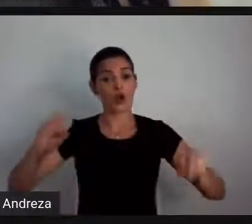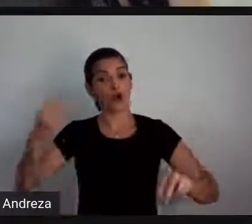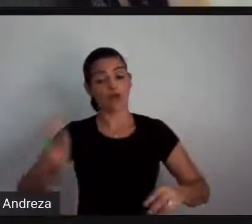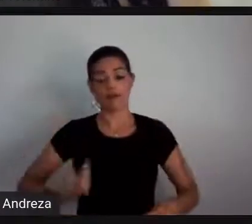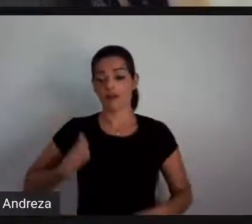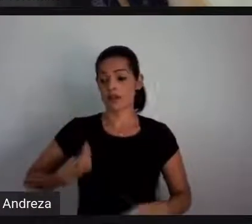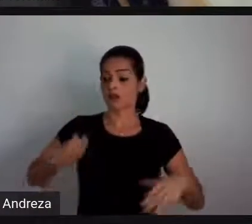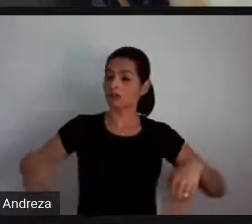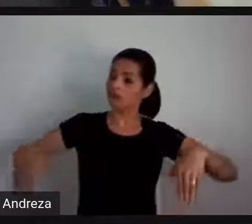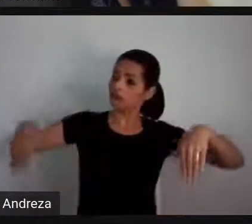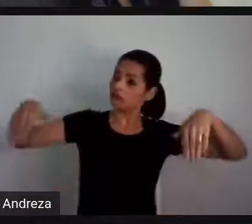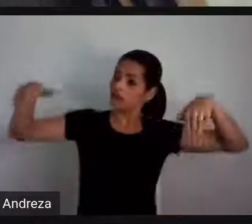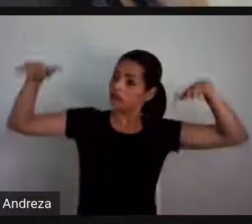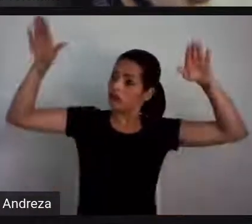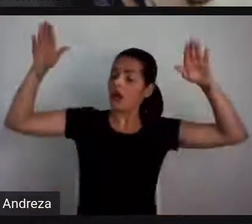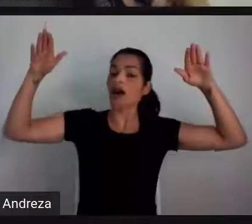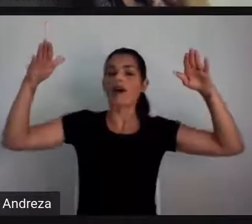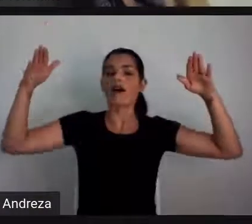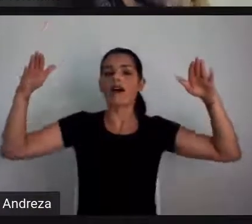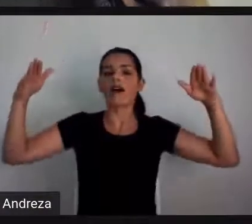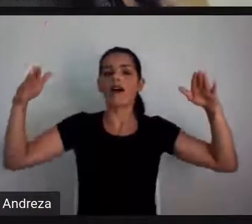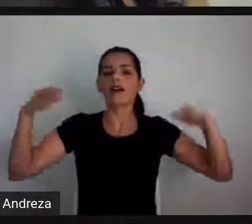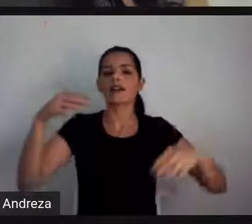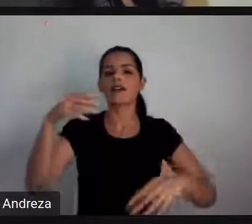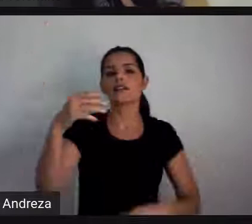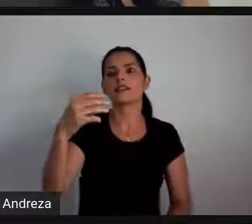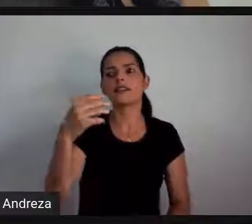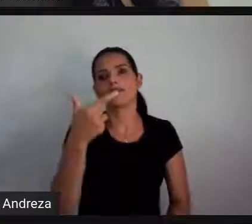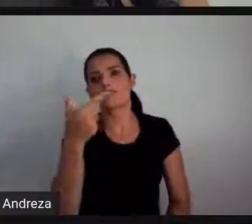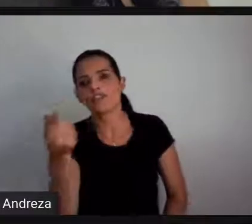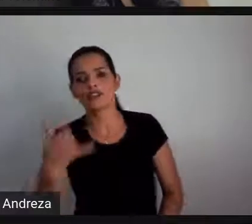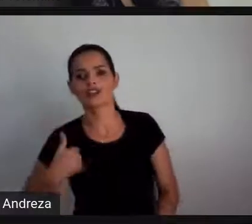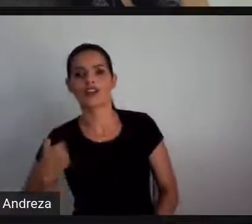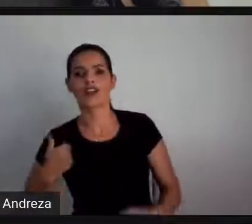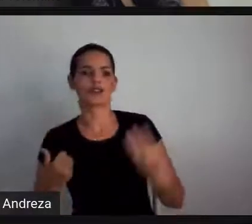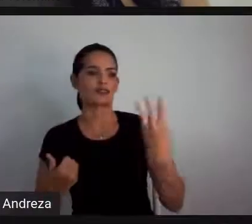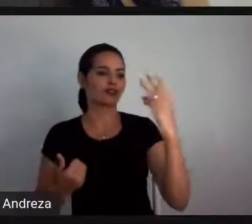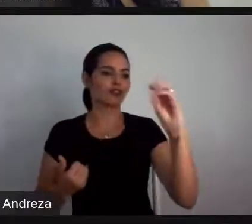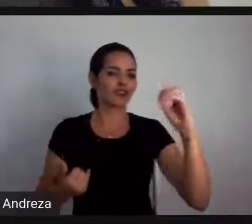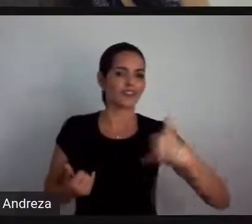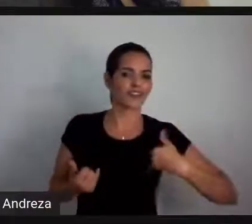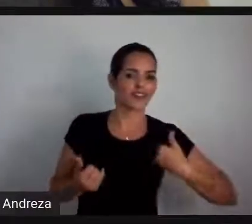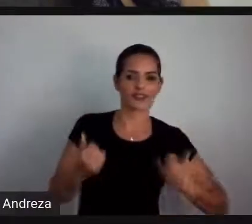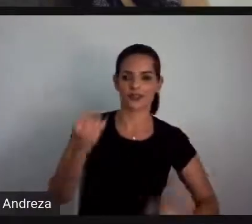de repente, chega ali nos 20, 30, 40 anos, se encontram e elas têm uma história